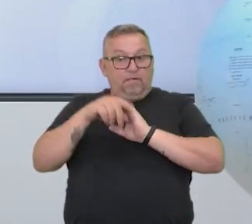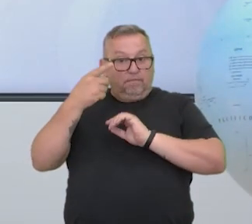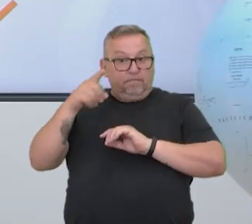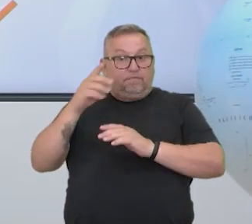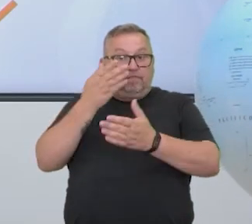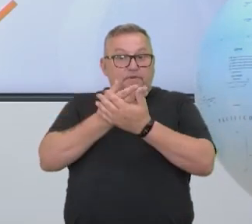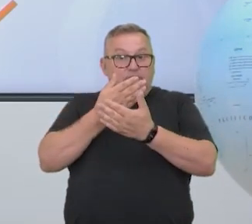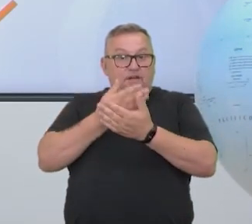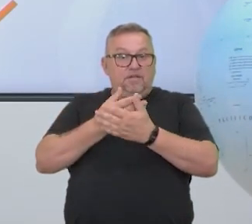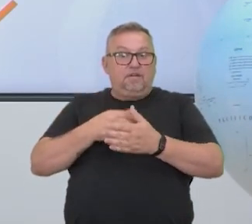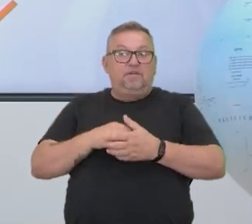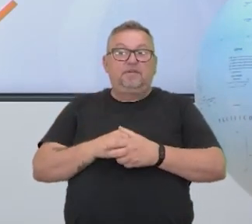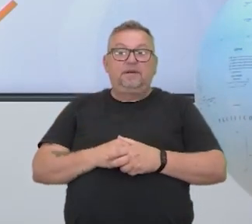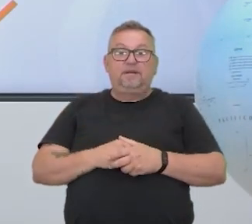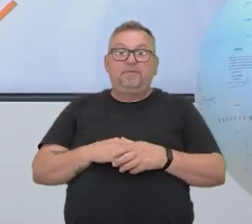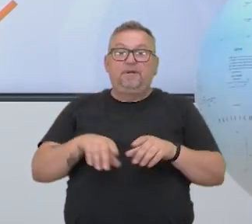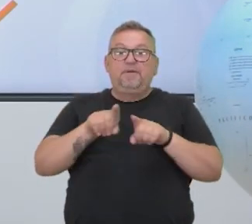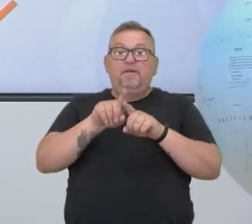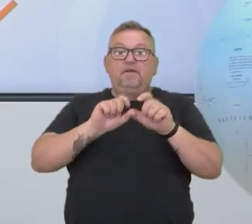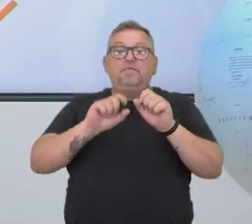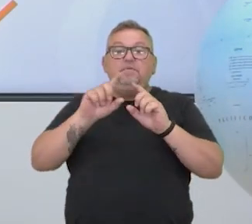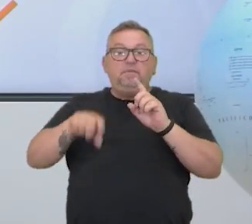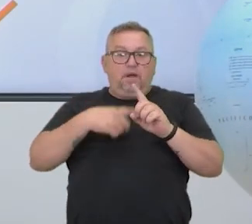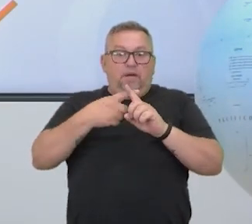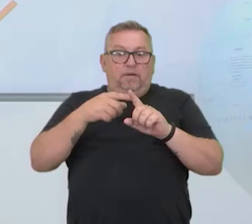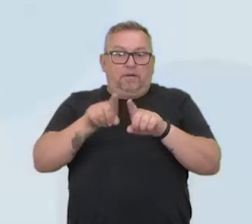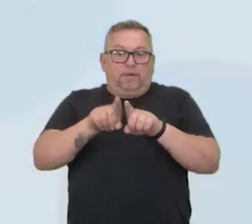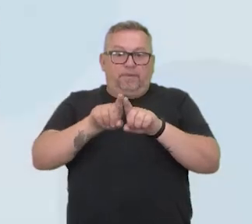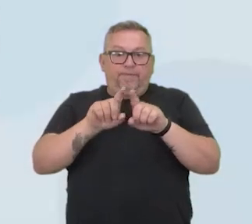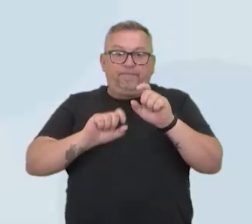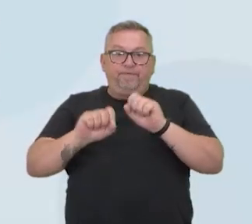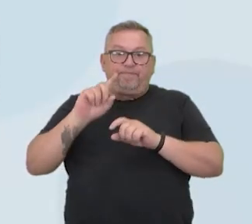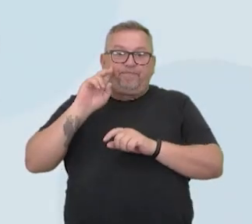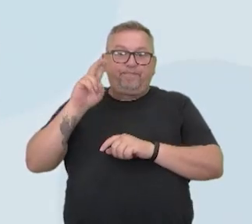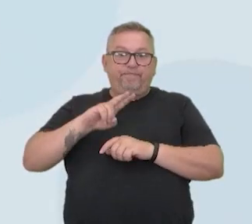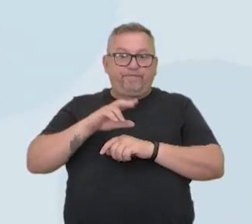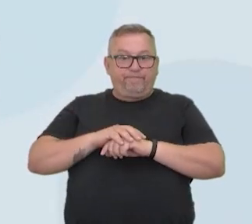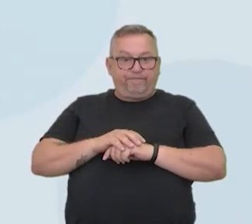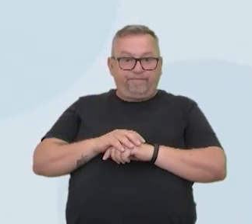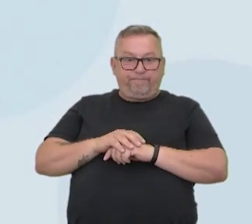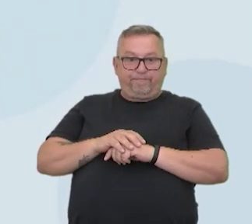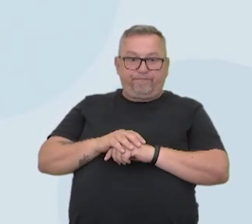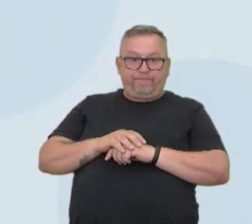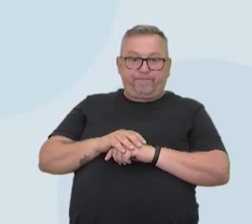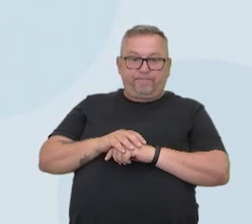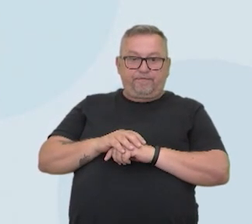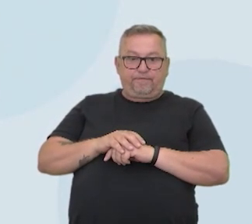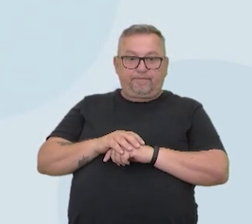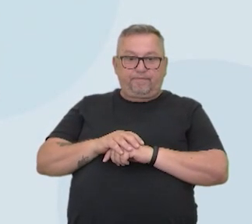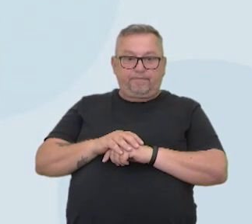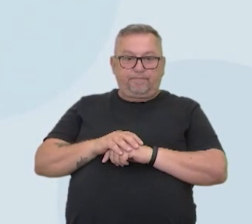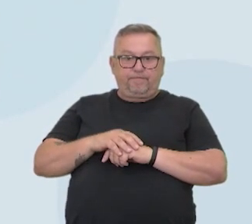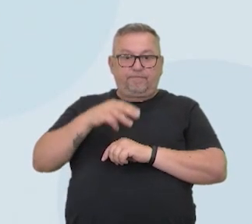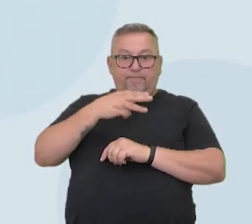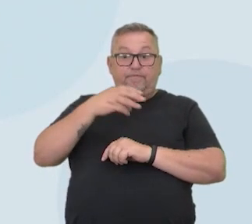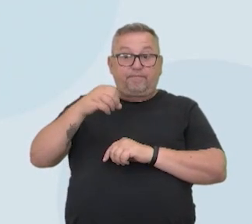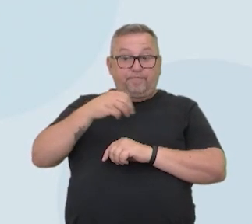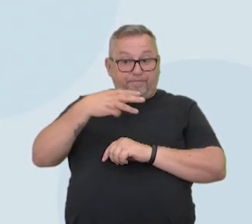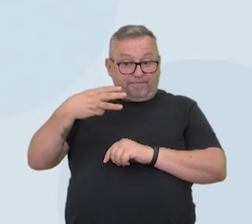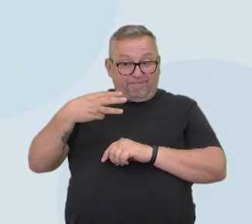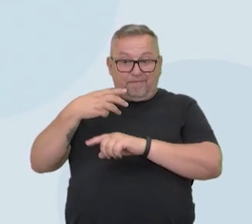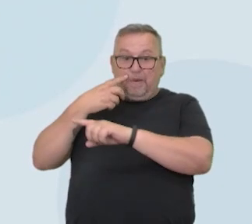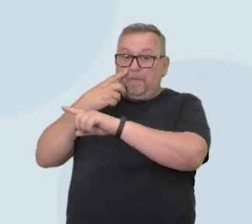última aula, belezinha? E temos mais uma também da formação geral básica, EM13 CNT 303,